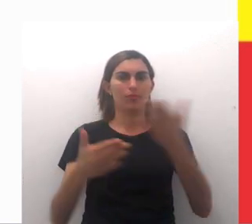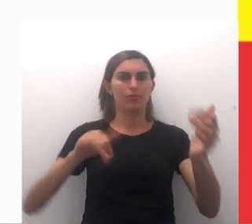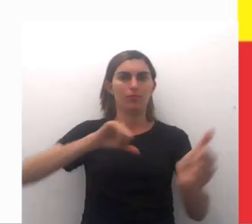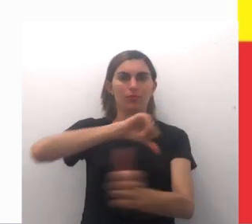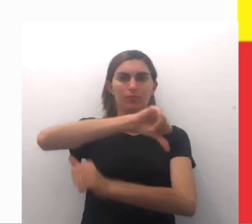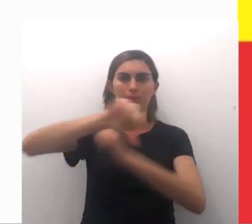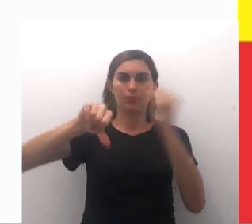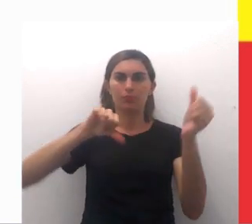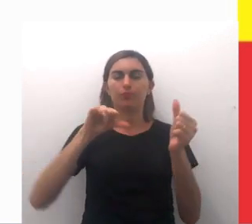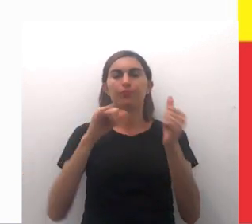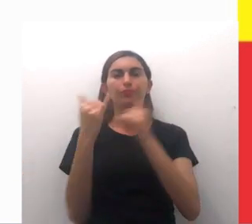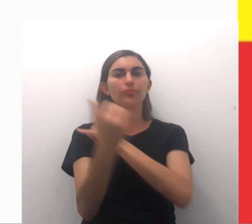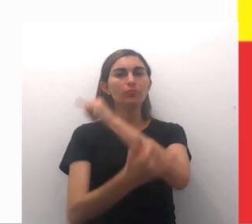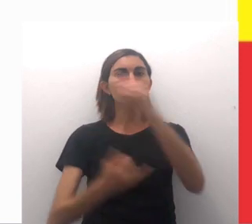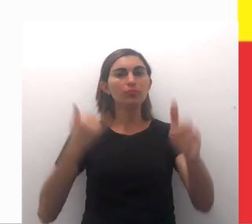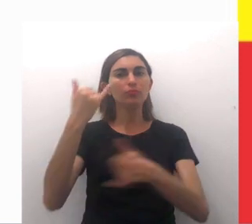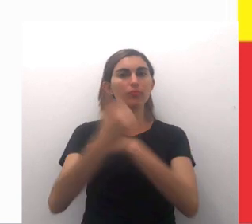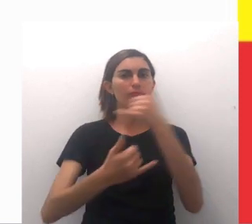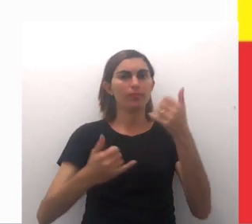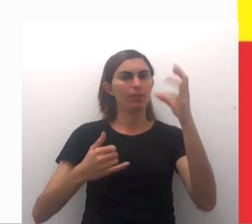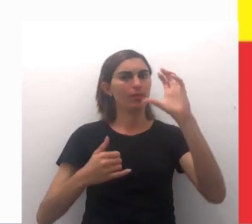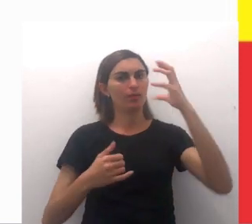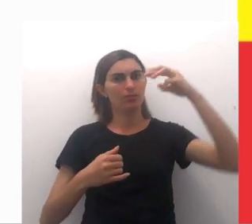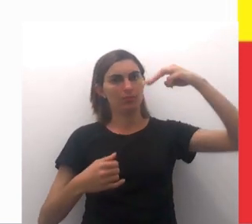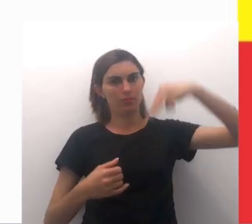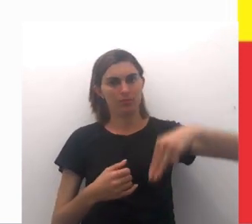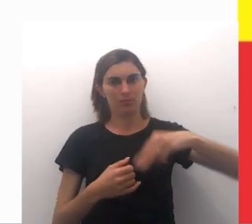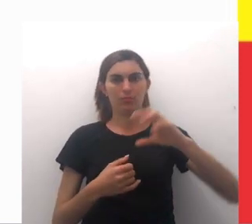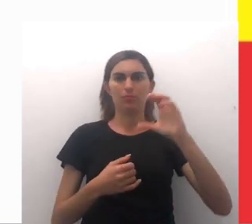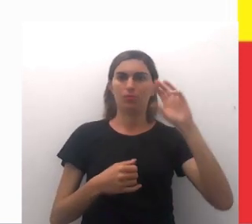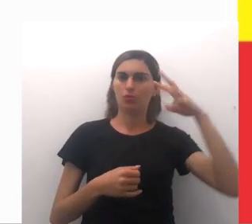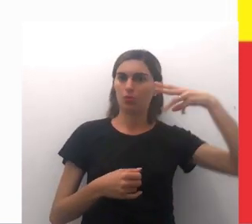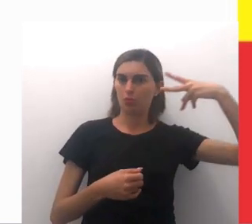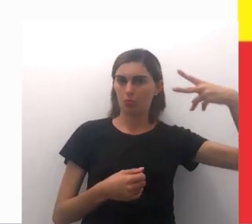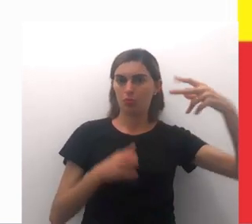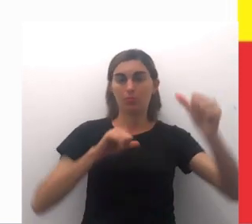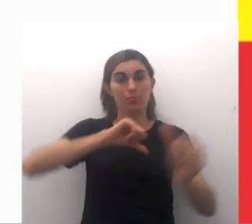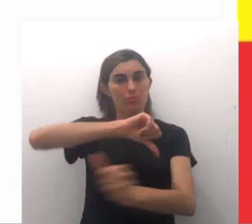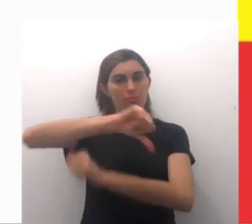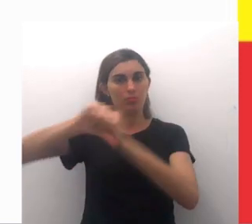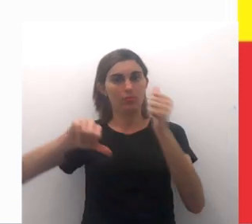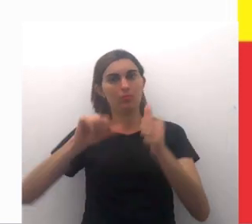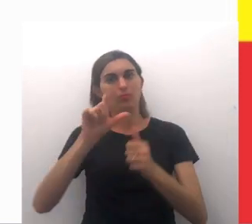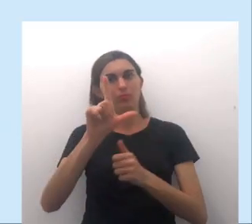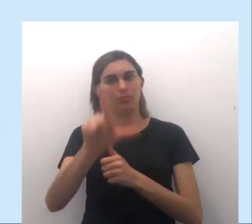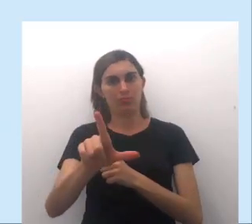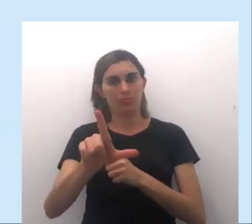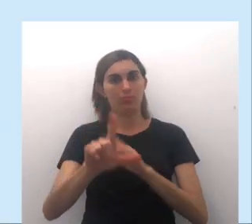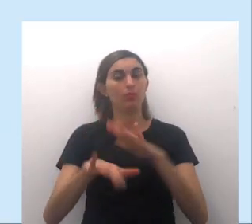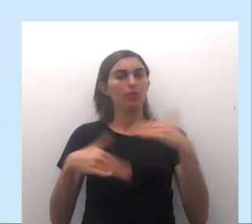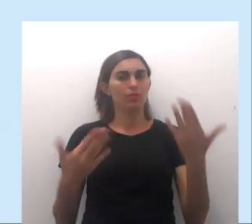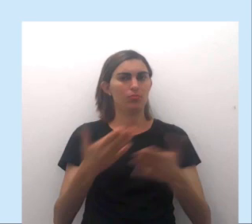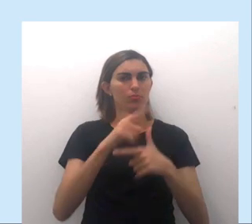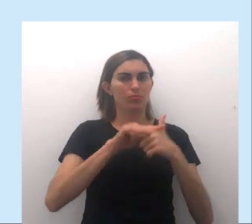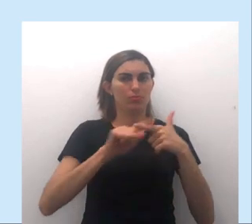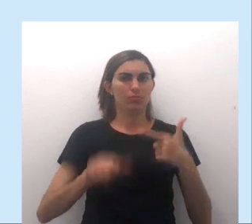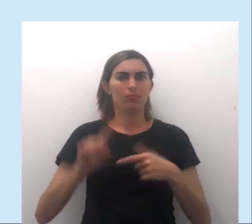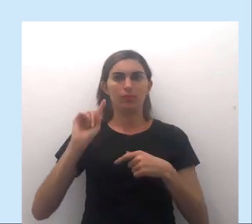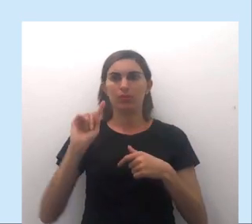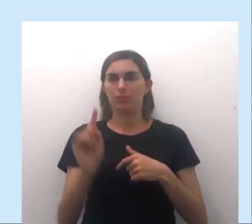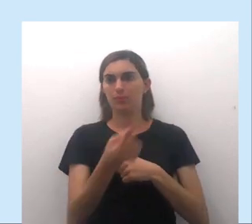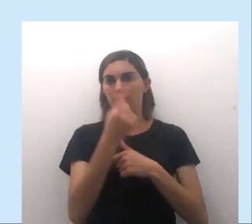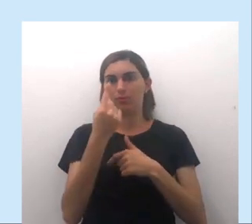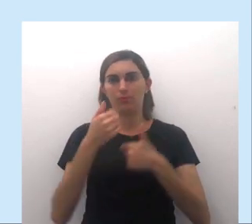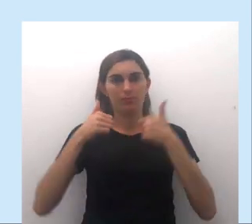você transforma, ó, se a informação for centímetro cúbico e eu quero transformar para litro, a gente divide por